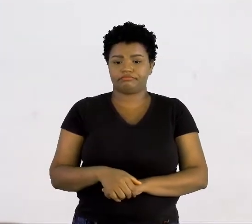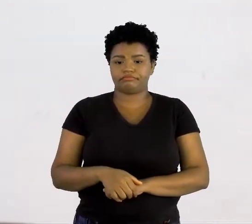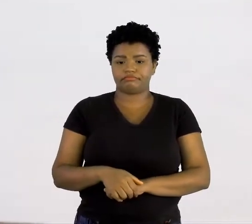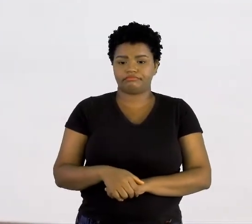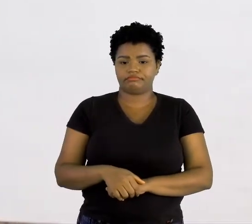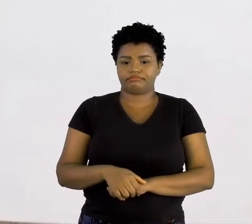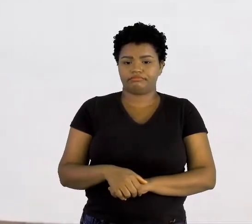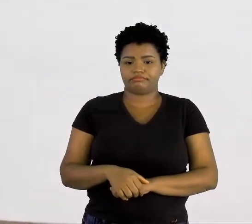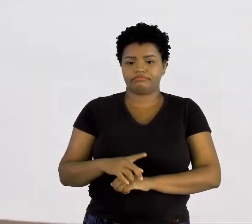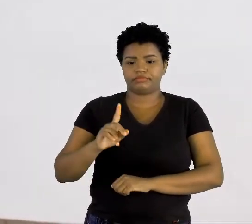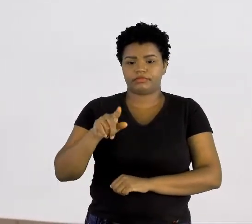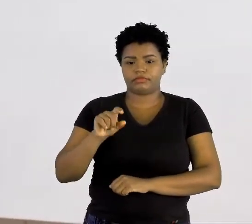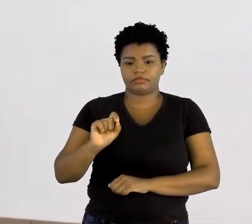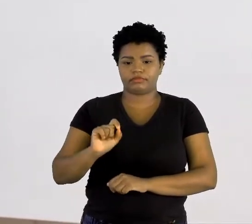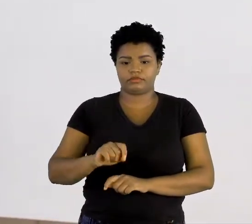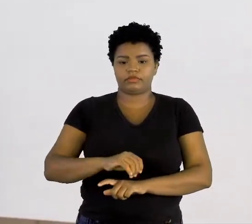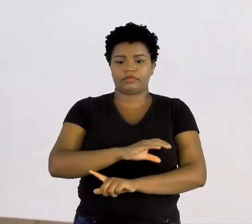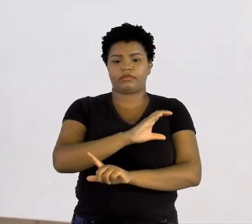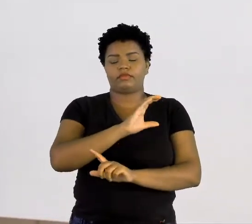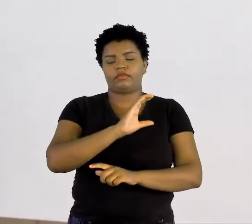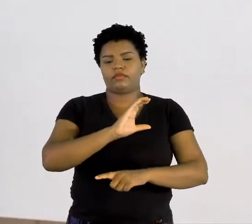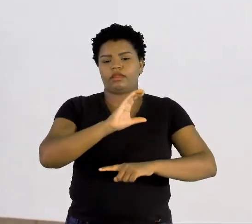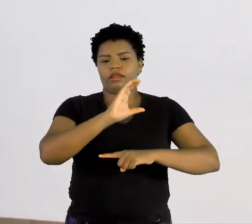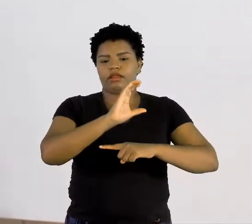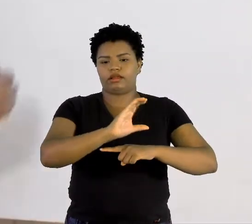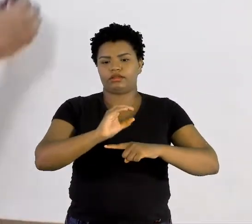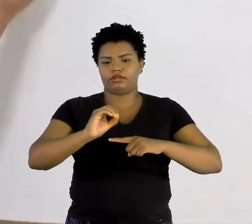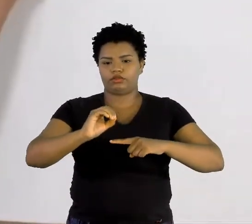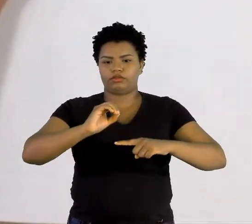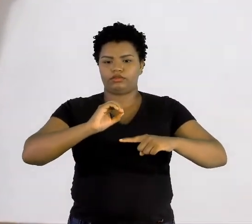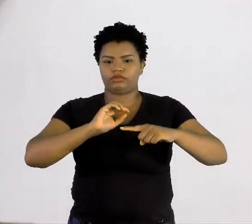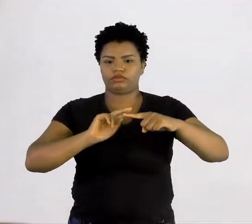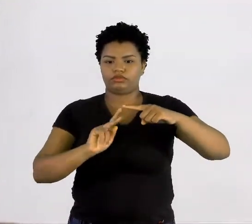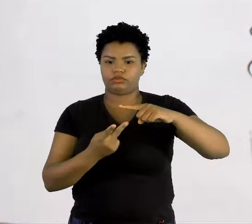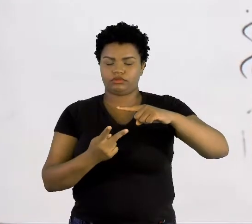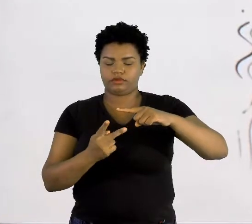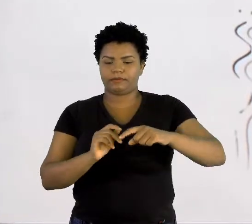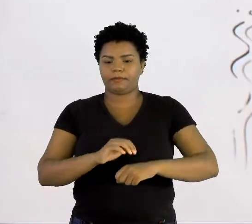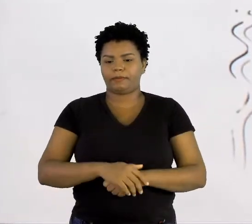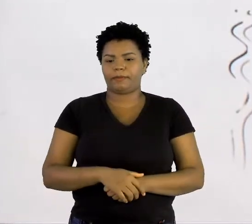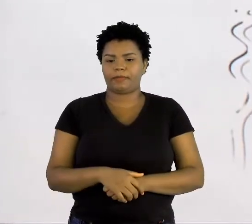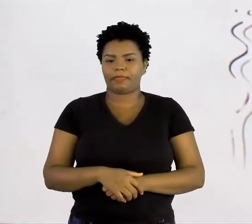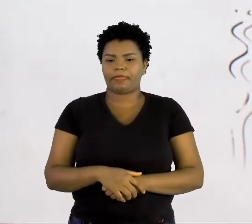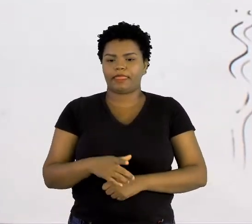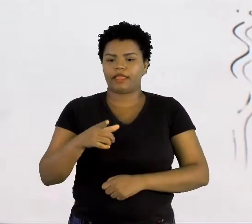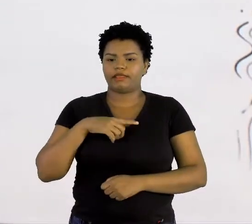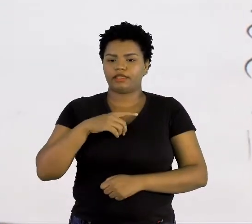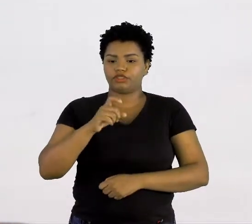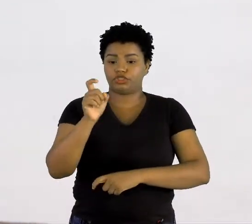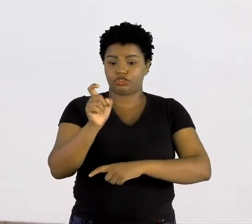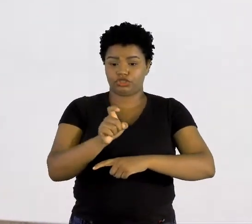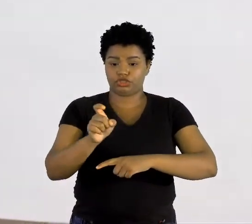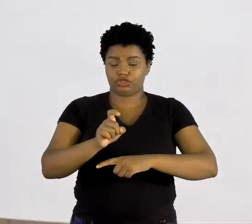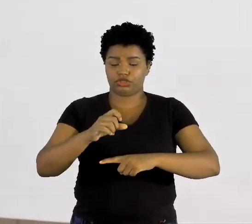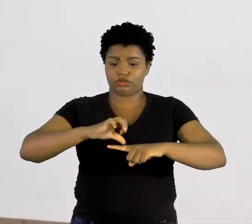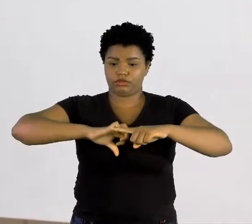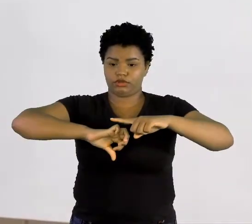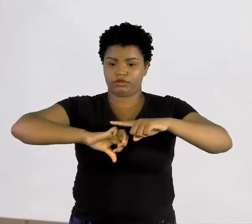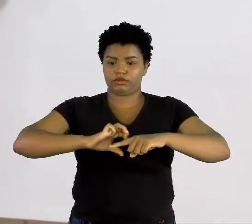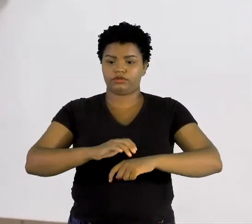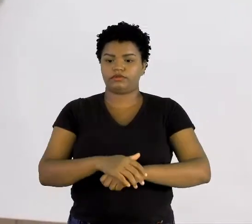que é o quê? Cateto oposto sobre a hipotenusa. Então, eu tenho x sobre 9.